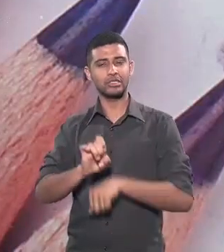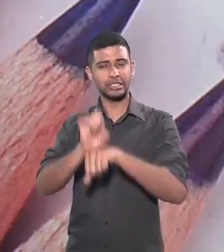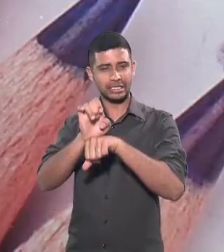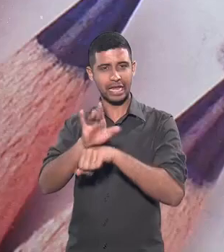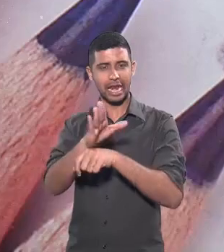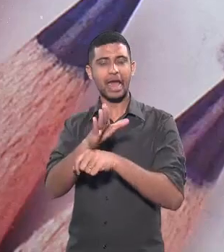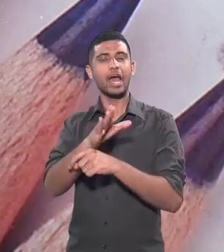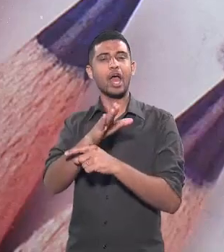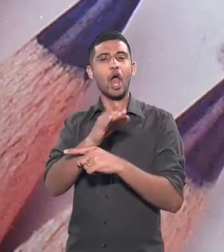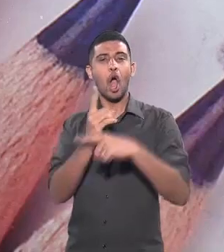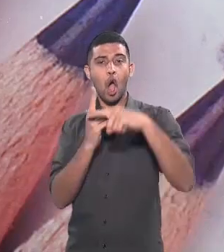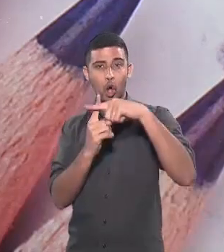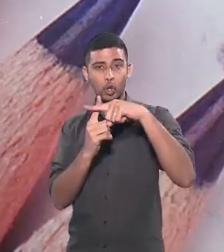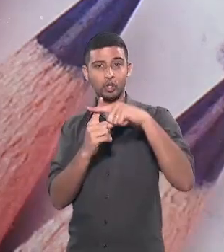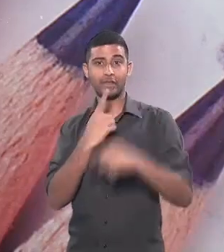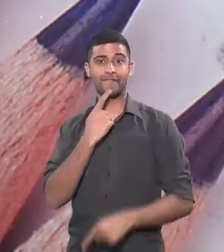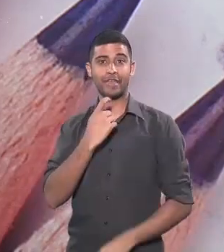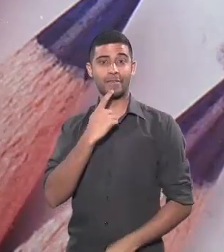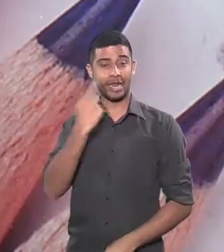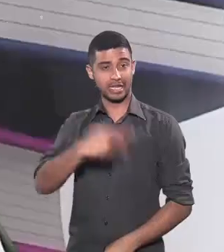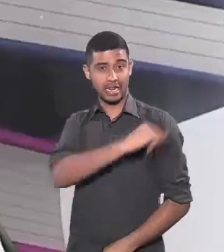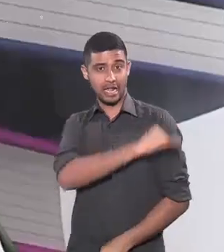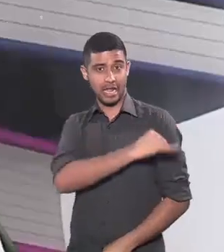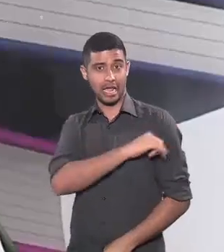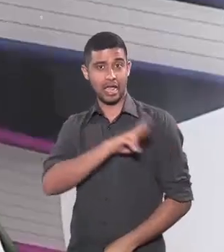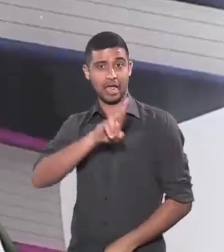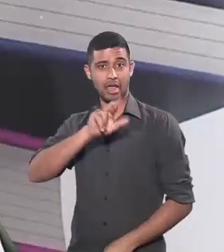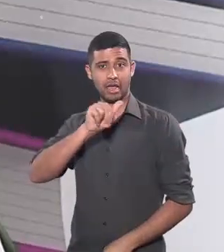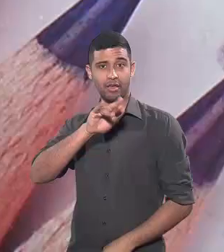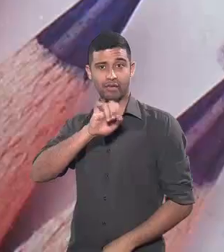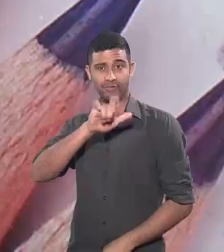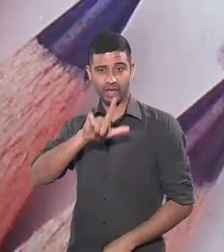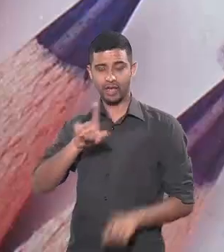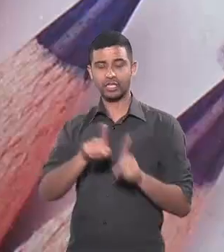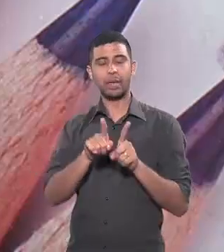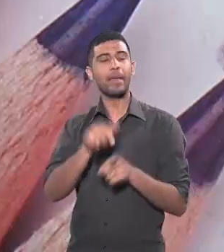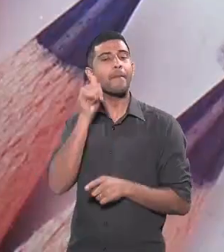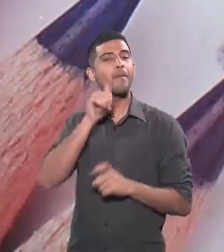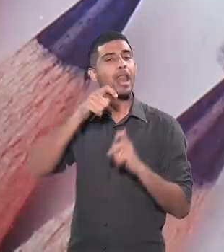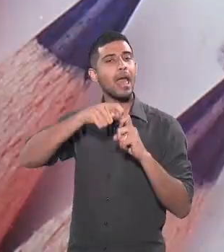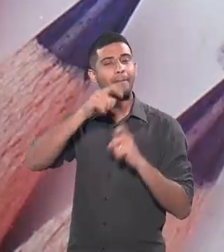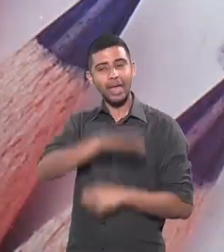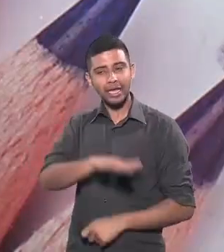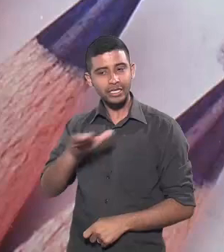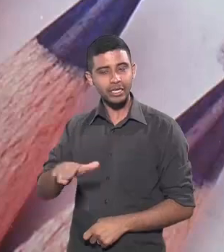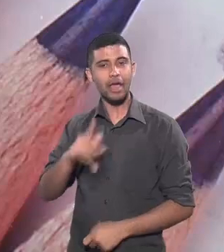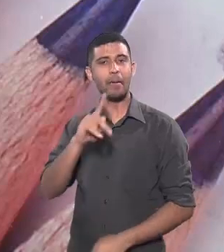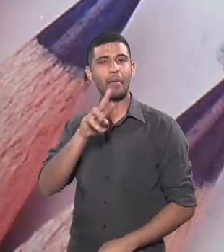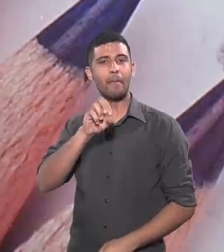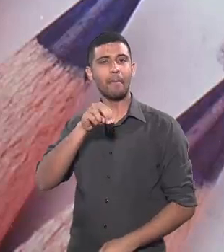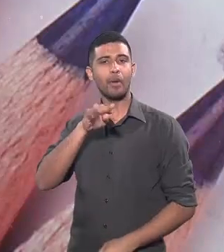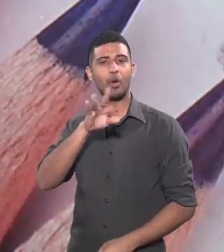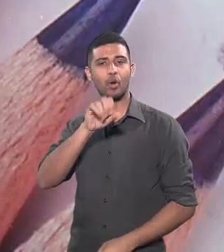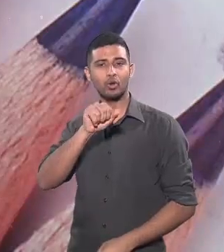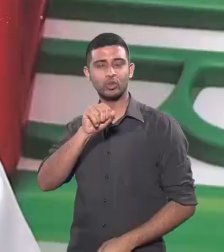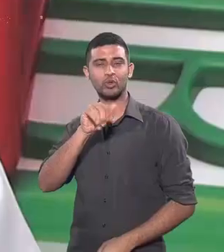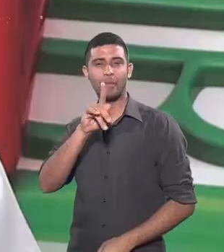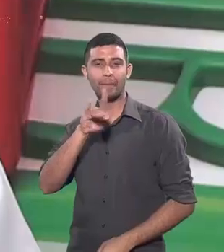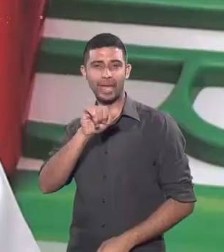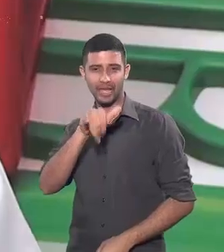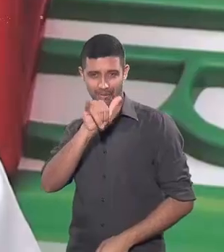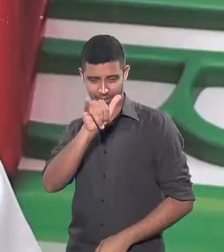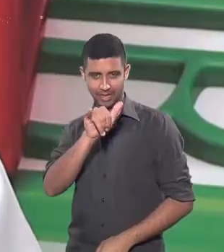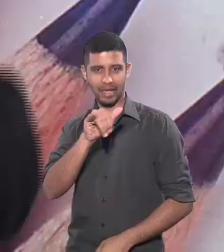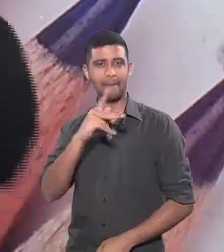primeiros socorros da Cruz Vermelha do Rio de Janeiro, Rafael Pereira, e a pediatra do Pronto Baby,